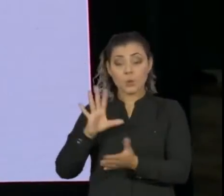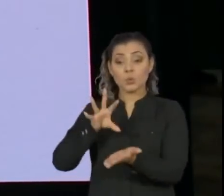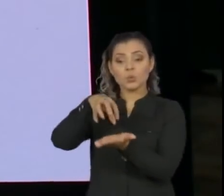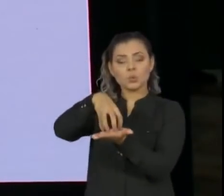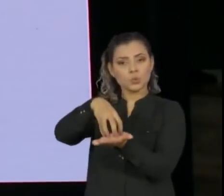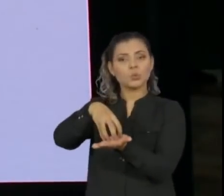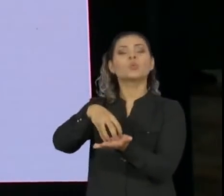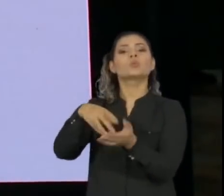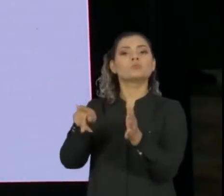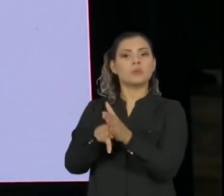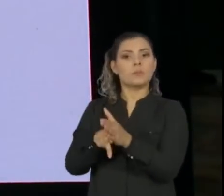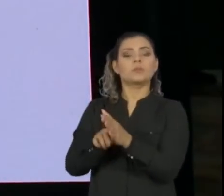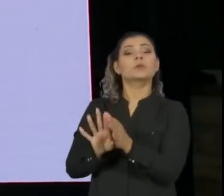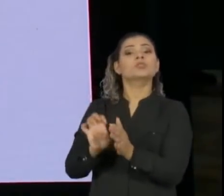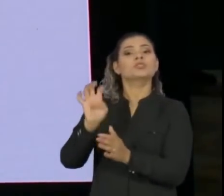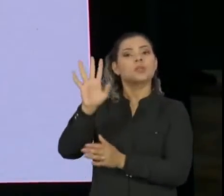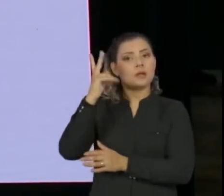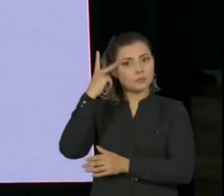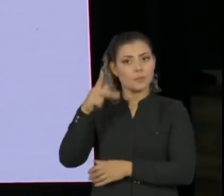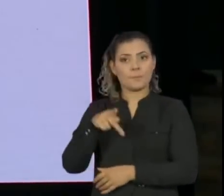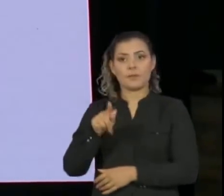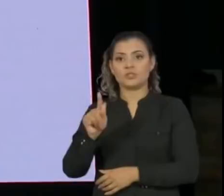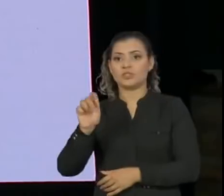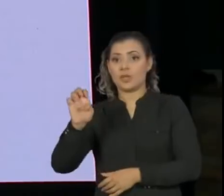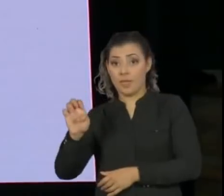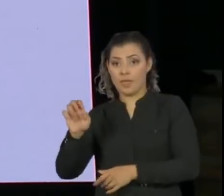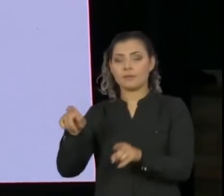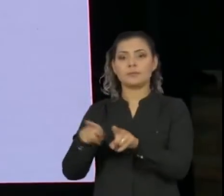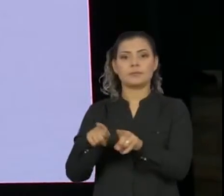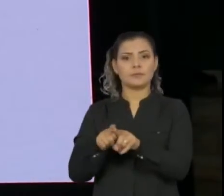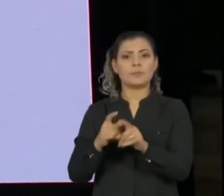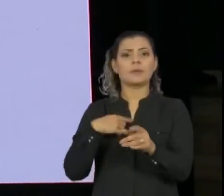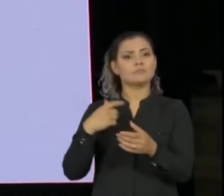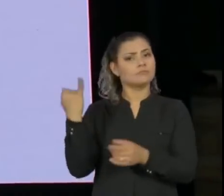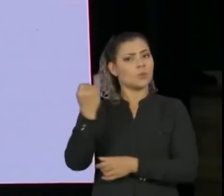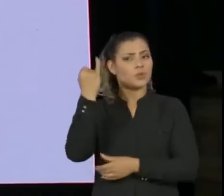da Procuradoria-Geral do Estado, que tem sido fundamental nesse